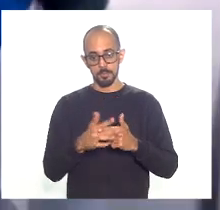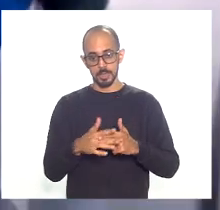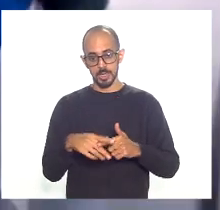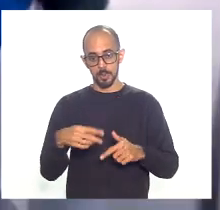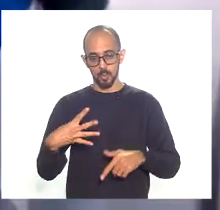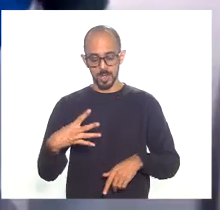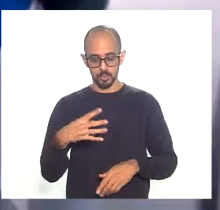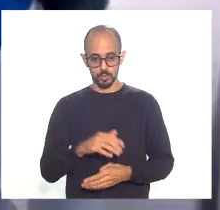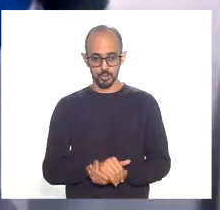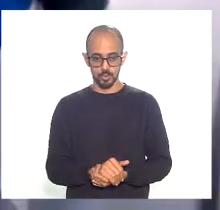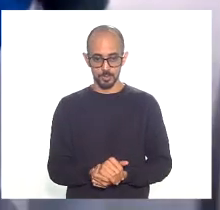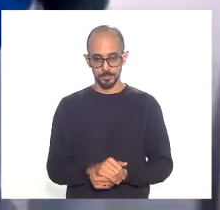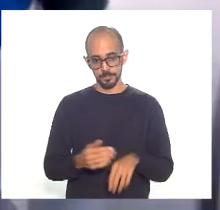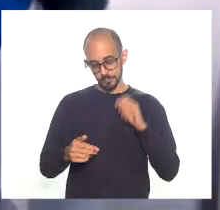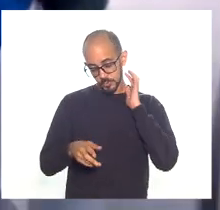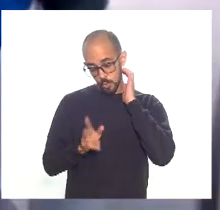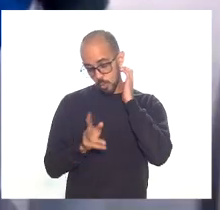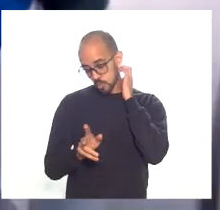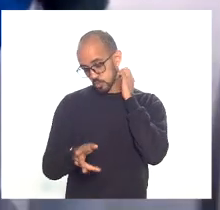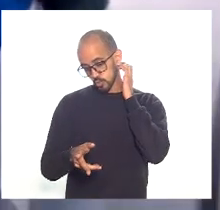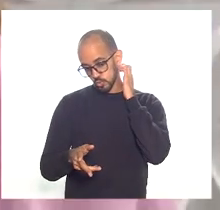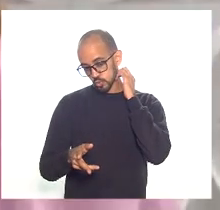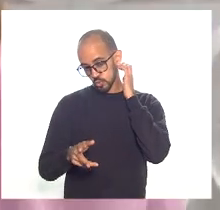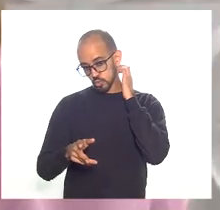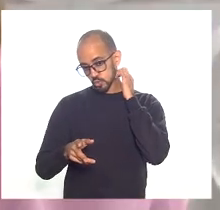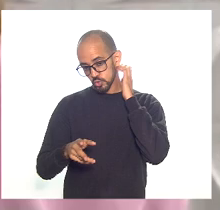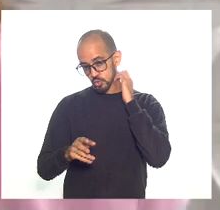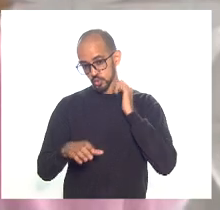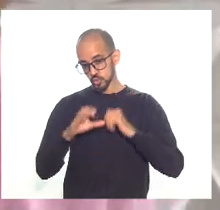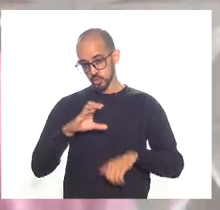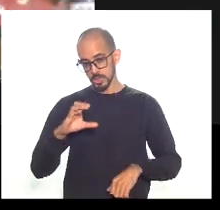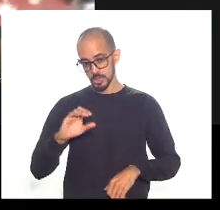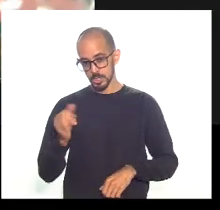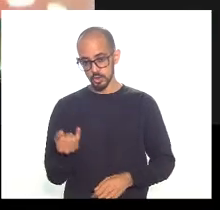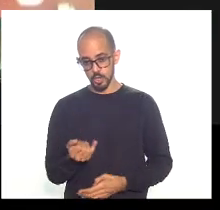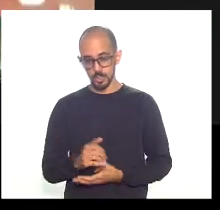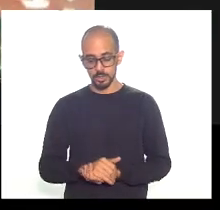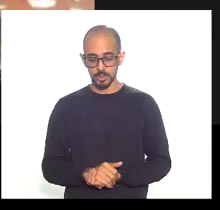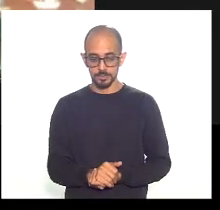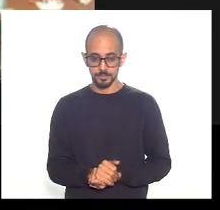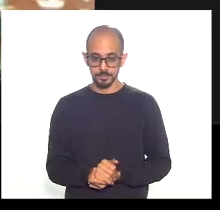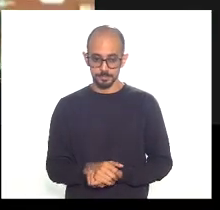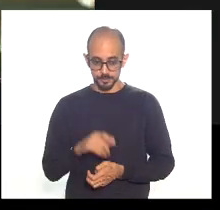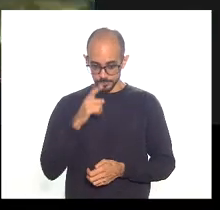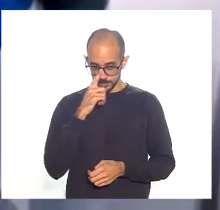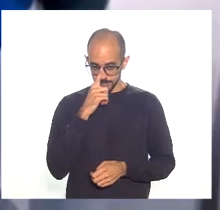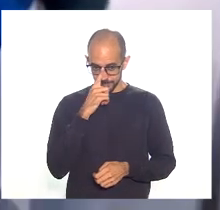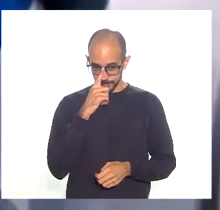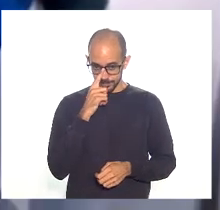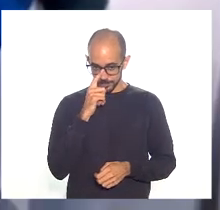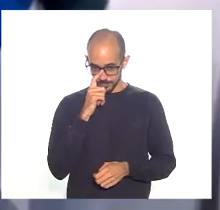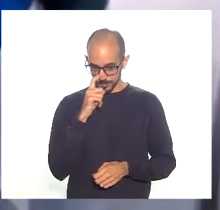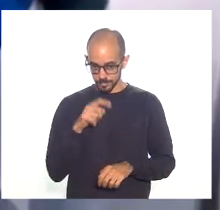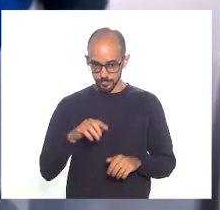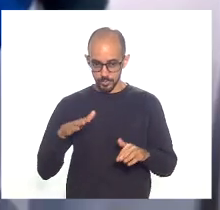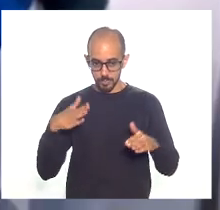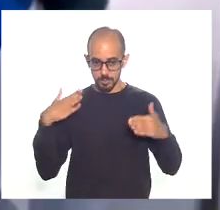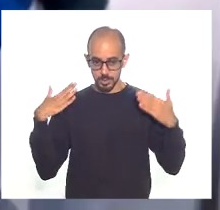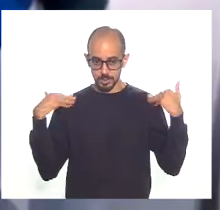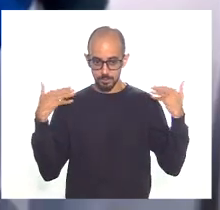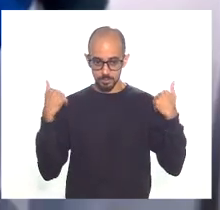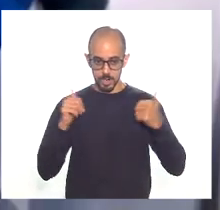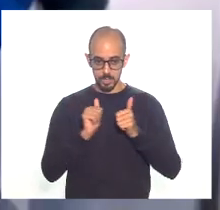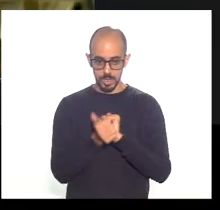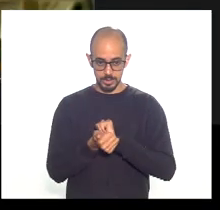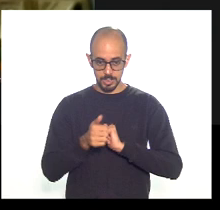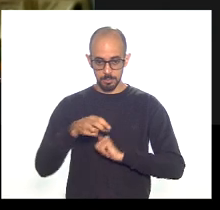Perfeito, deputado Matalha. Então, continuo acompanhando o parecer da CCJ. Obrigado. Para emitir parecer pelo Esporte e Lazer, deputado Márcio